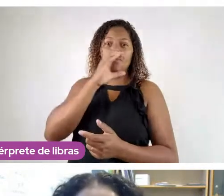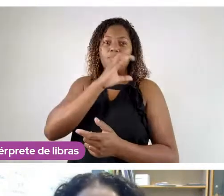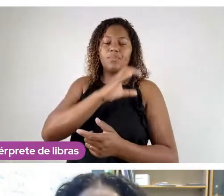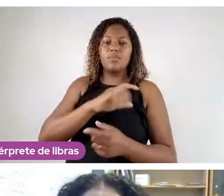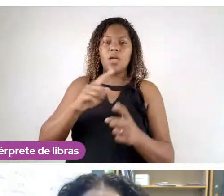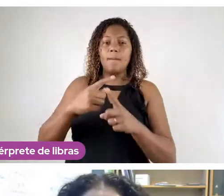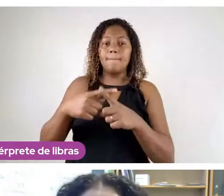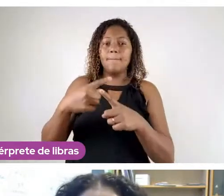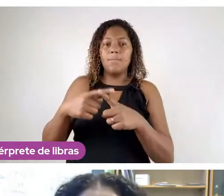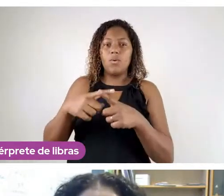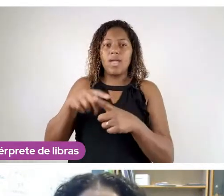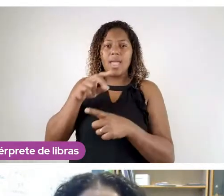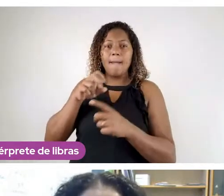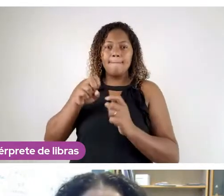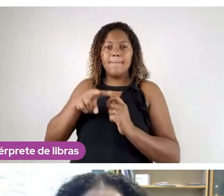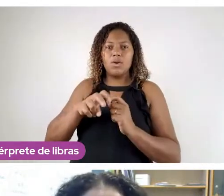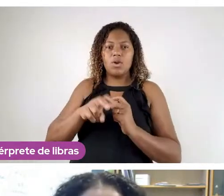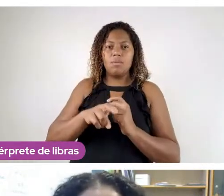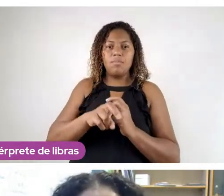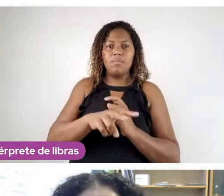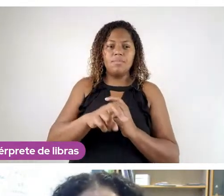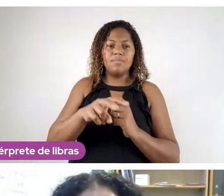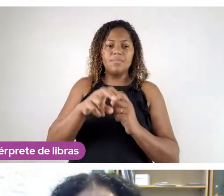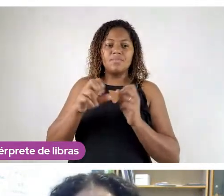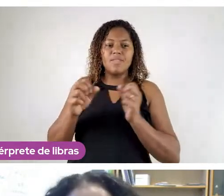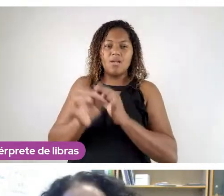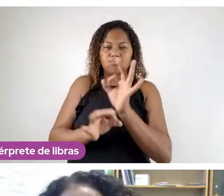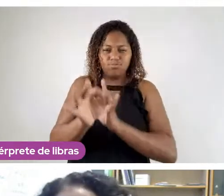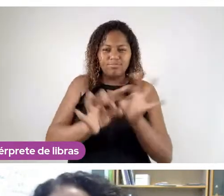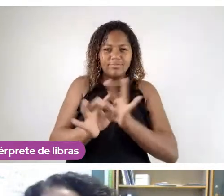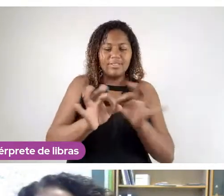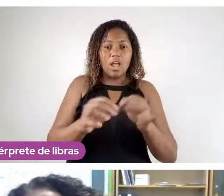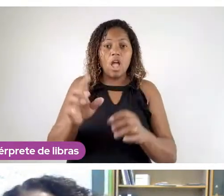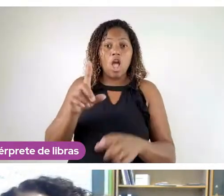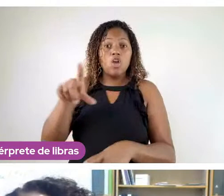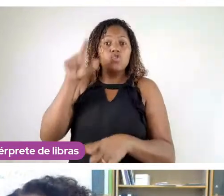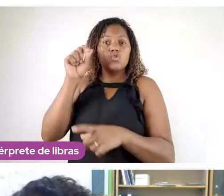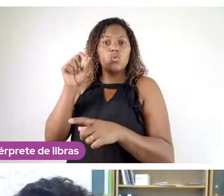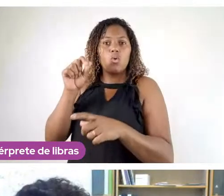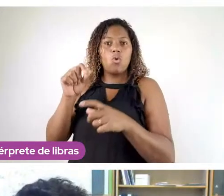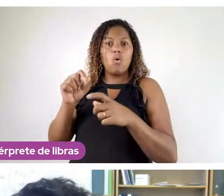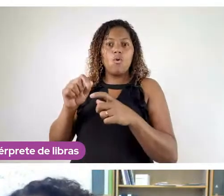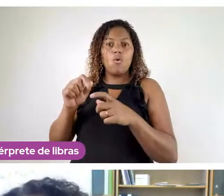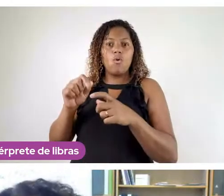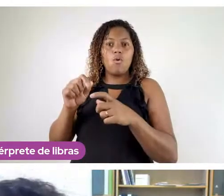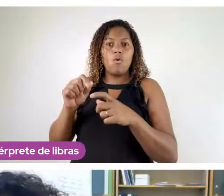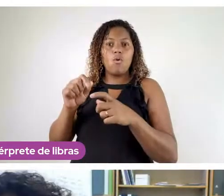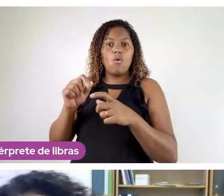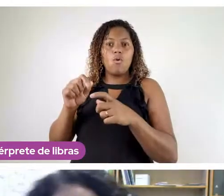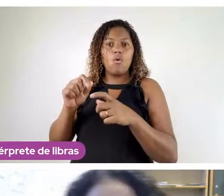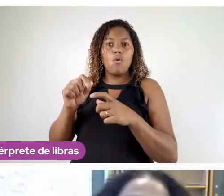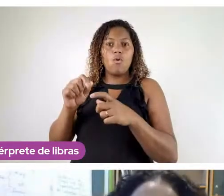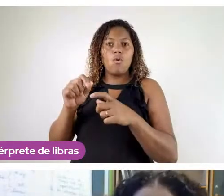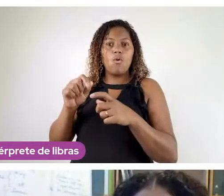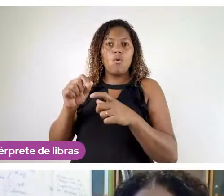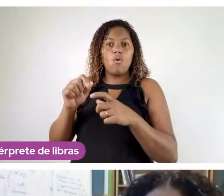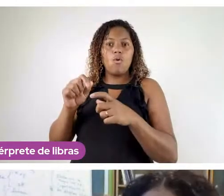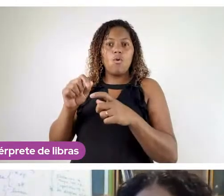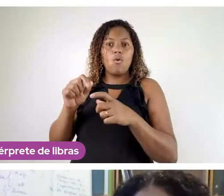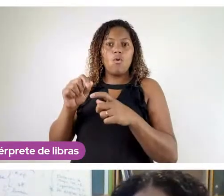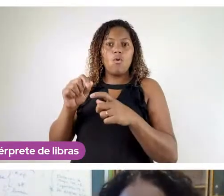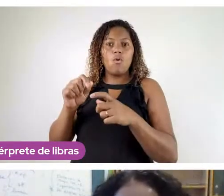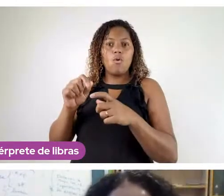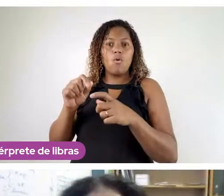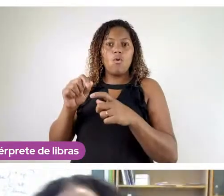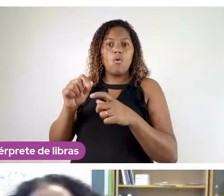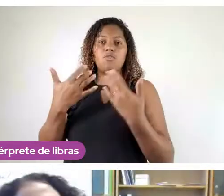microalgas elas preferem temperaturas mais elevadas. Quando você tem que pensar que, quer dizer, você sabe disso muito bem, mas o público, as pessoas